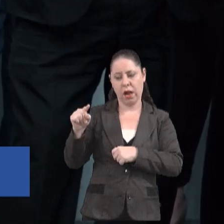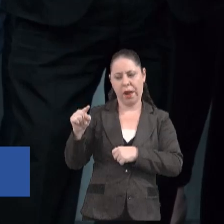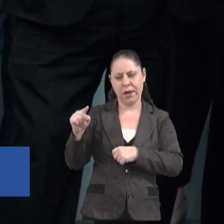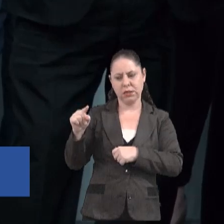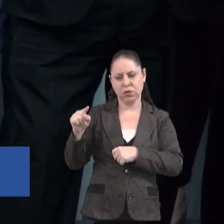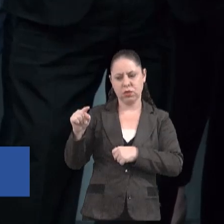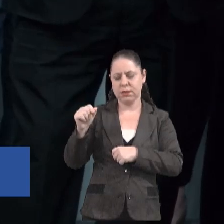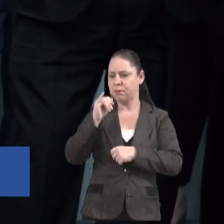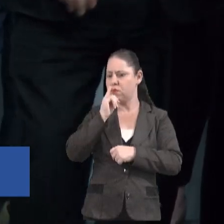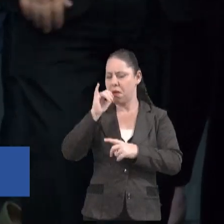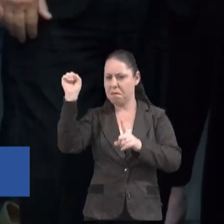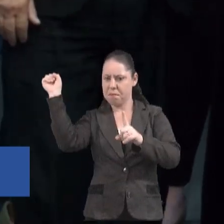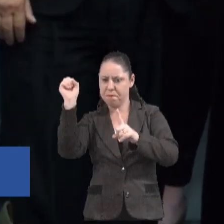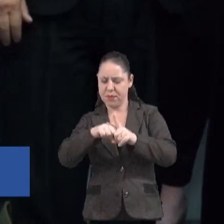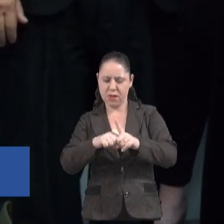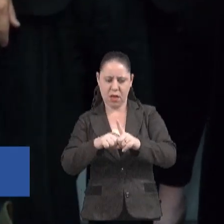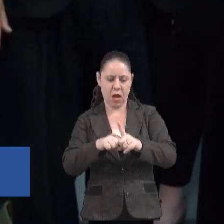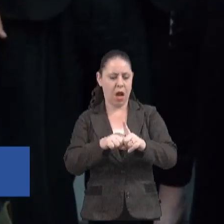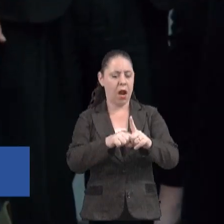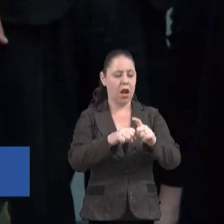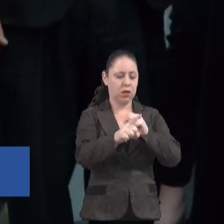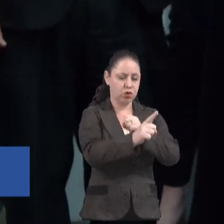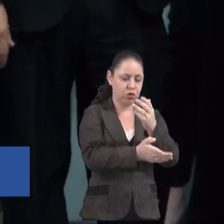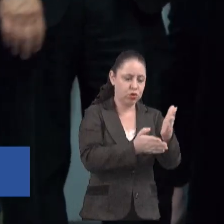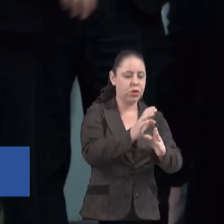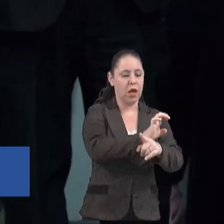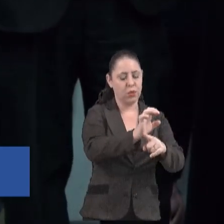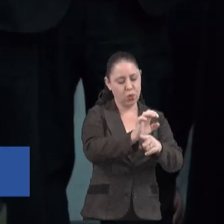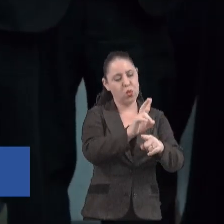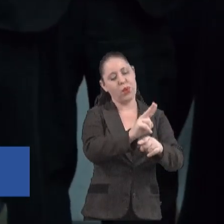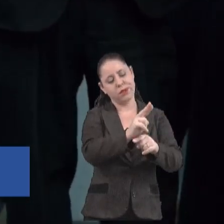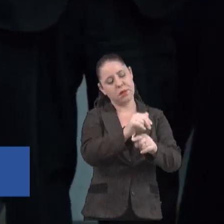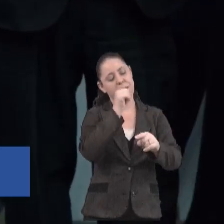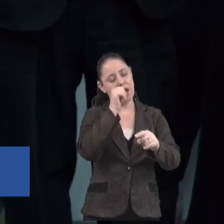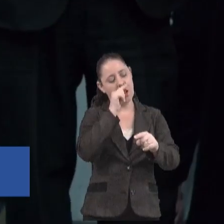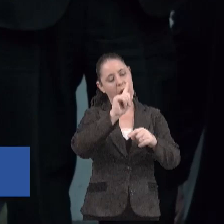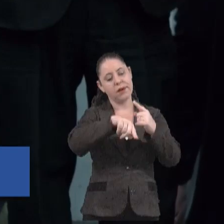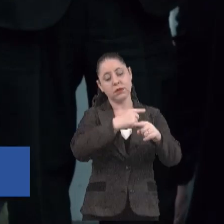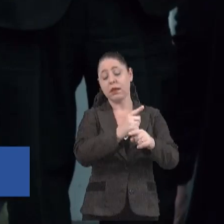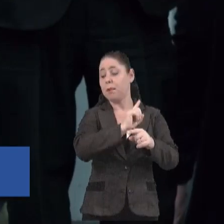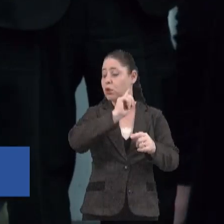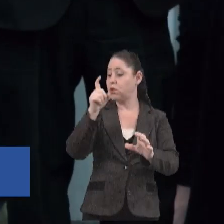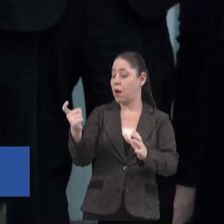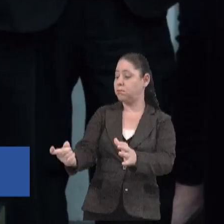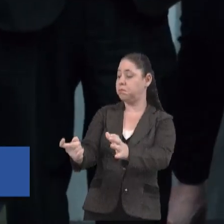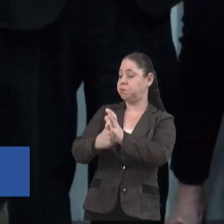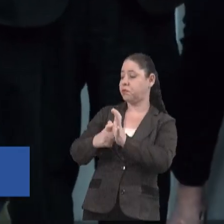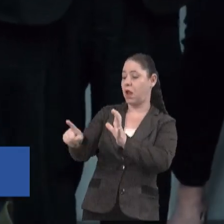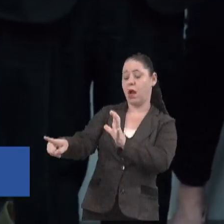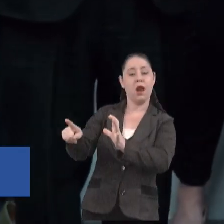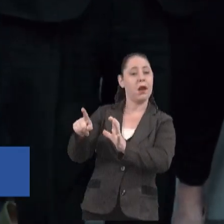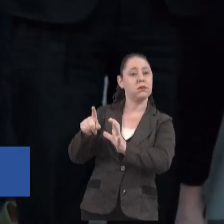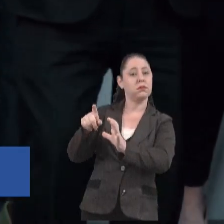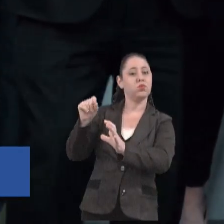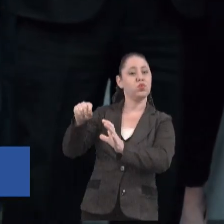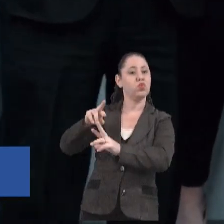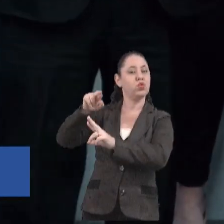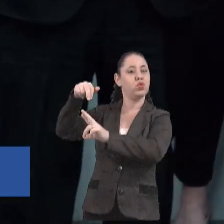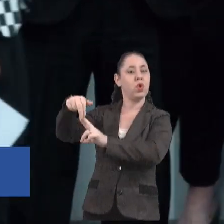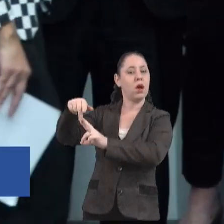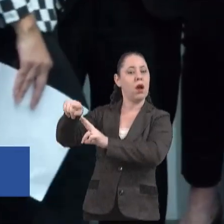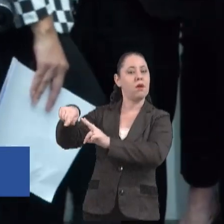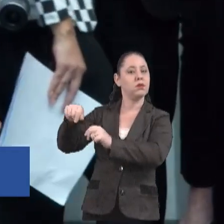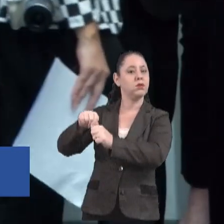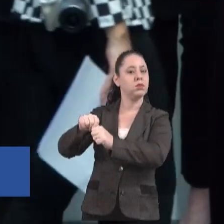ser ressarcido pelo empenho que o Estado vai fazer para dar resposta para o BO, para dar resposta para